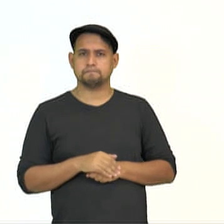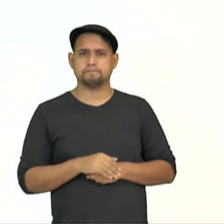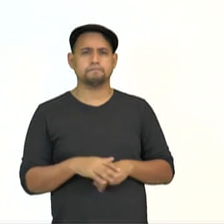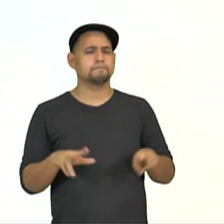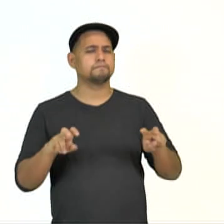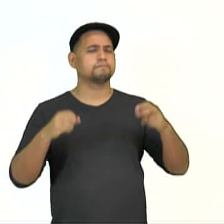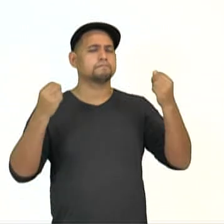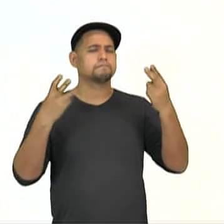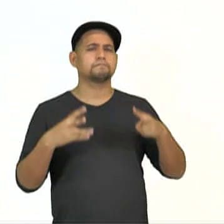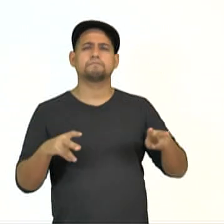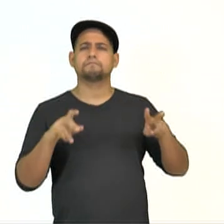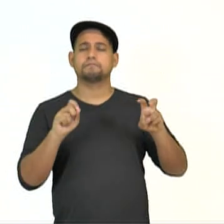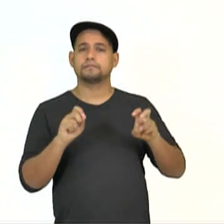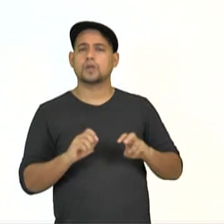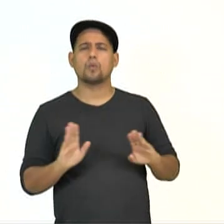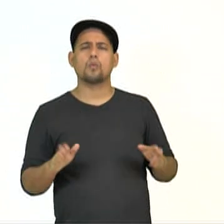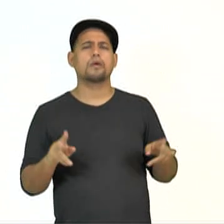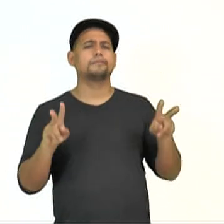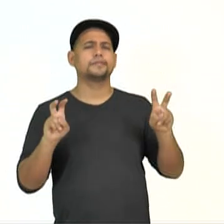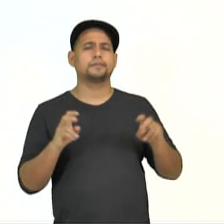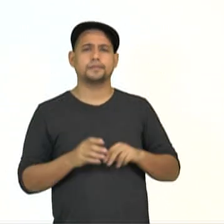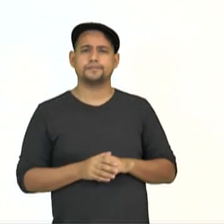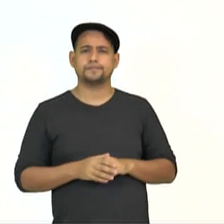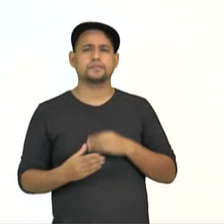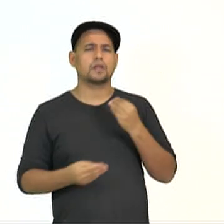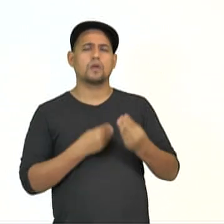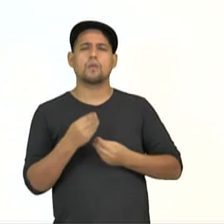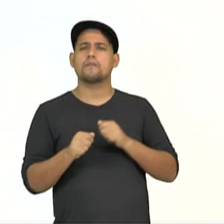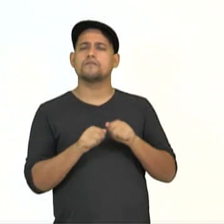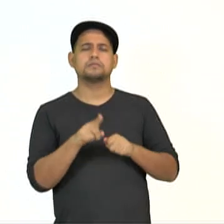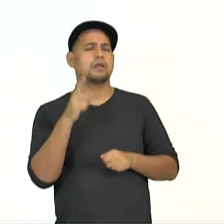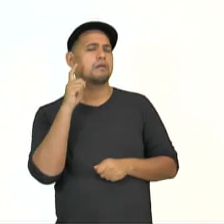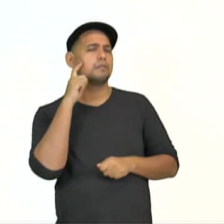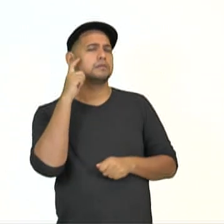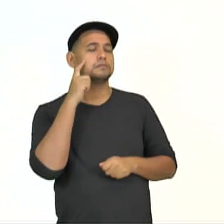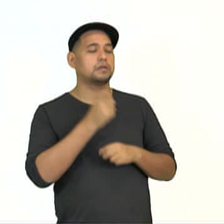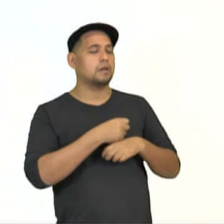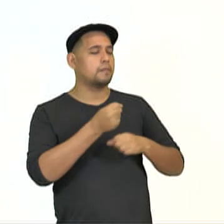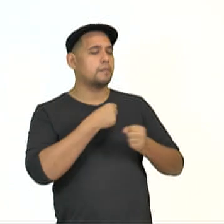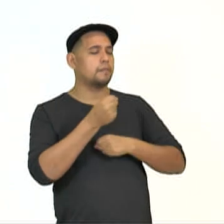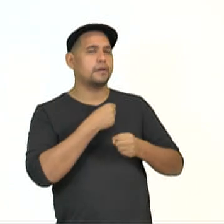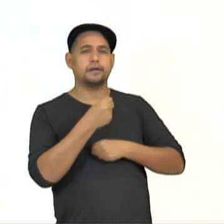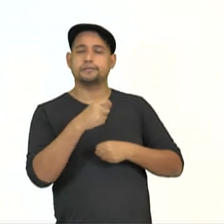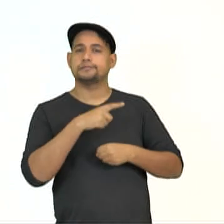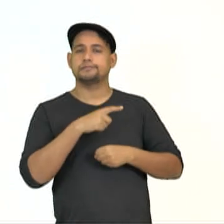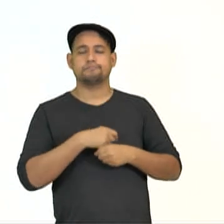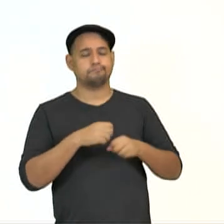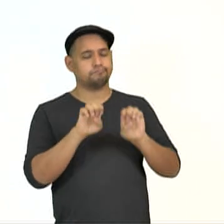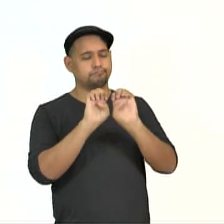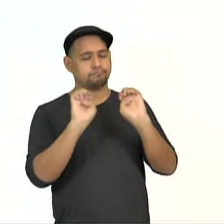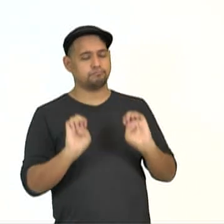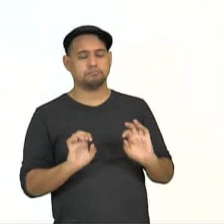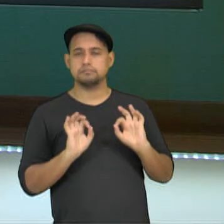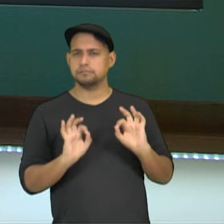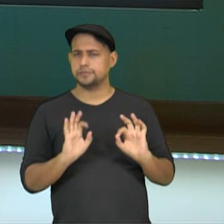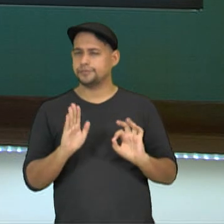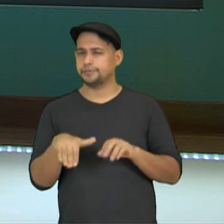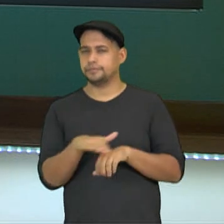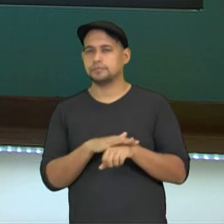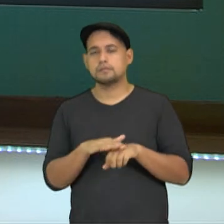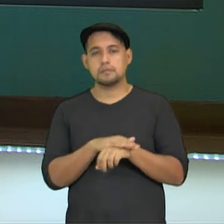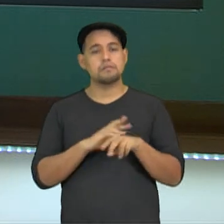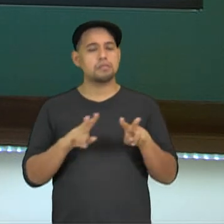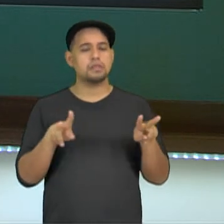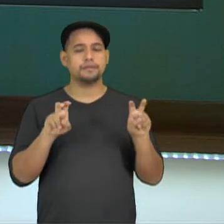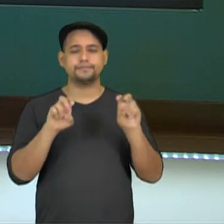nessa reportagem? Qual é o tema? E como você imagina que a reportagem esteja estruturada? Nós conversamos ali sobre